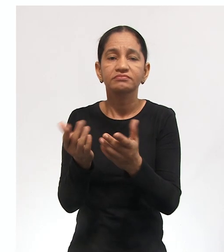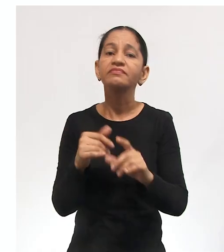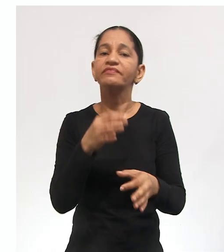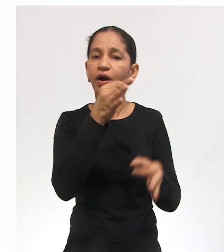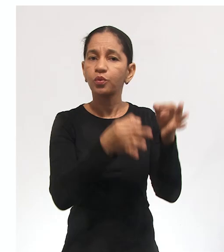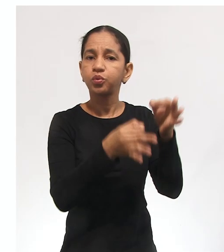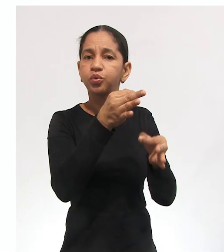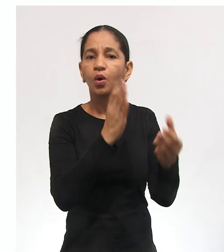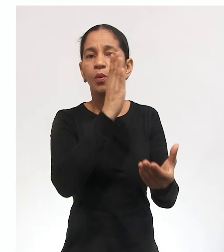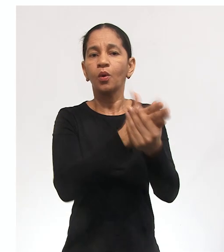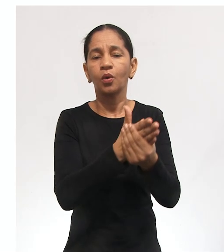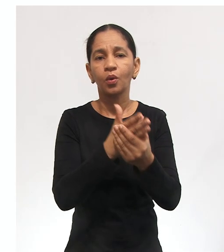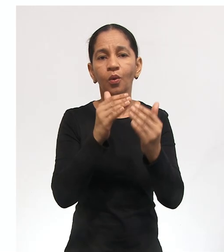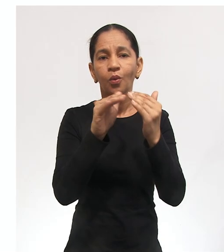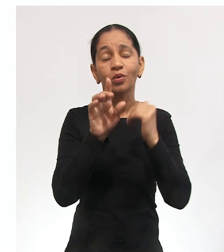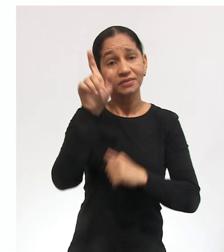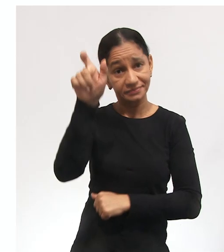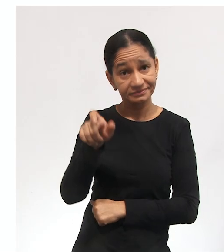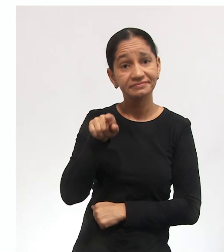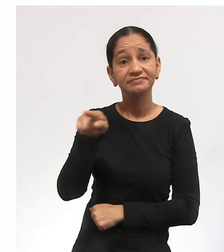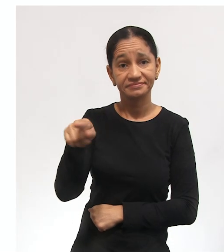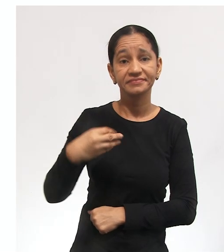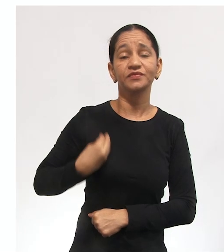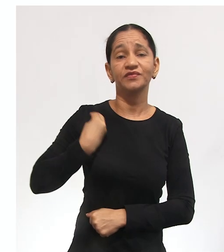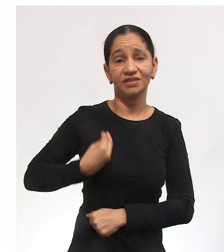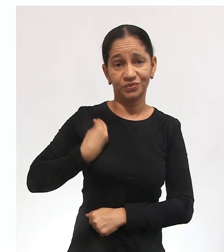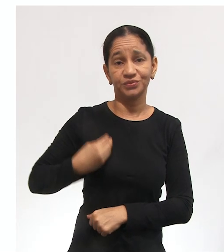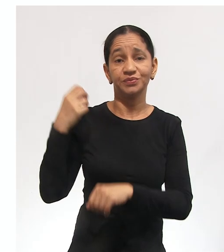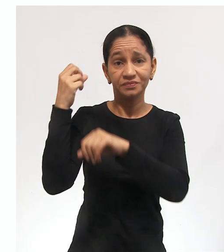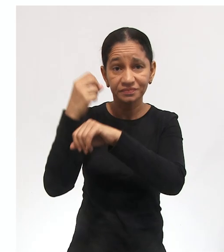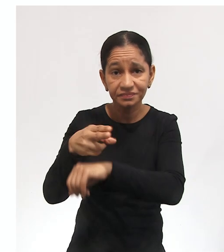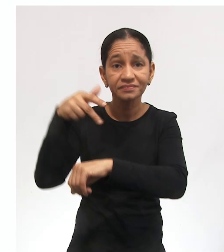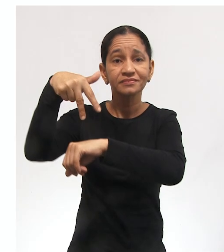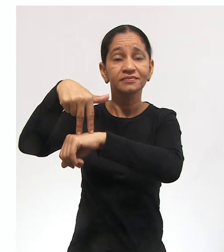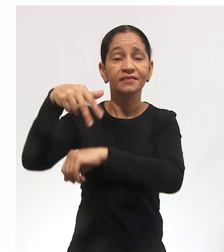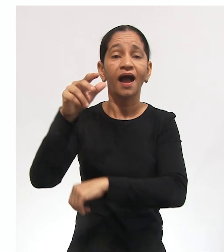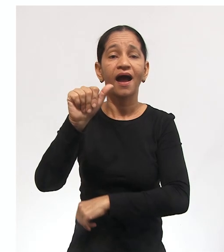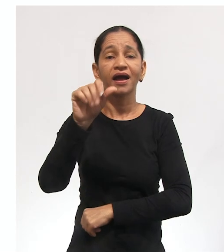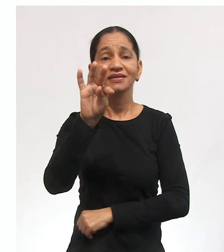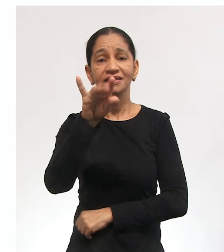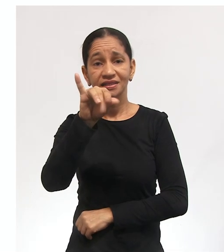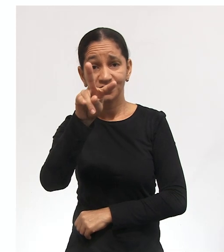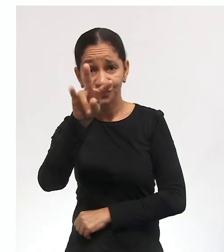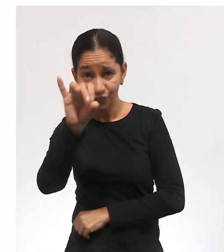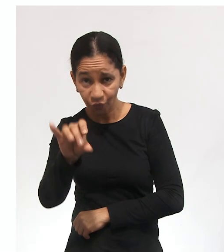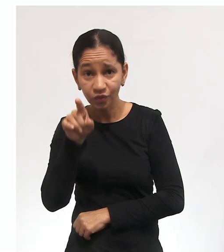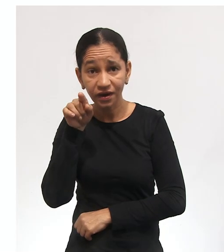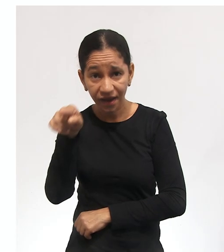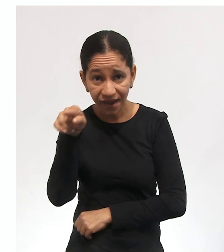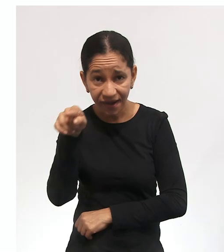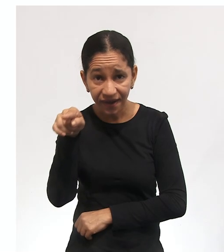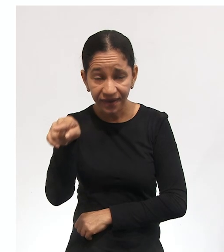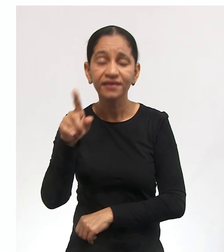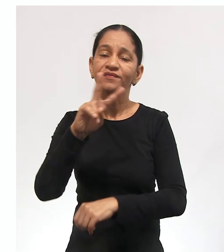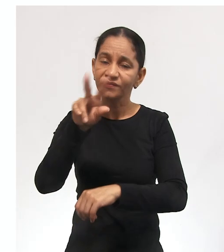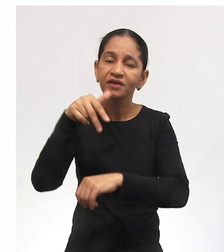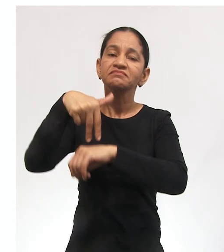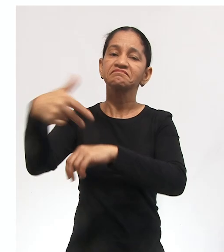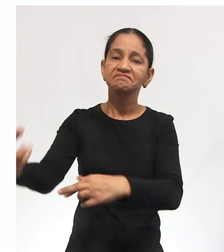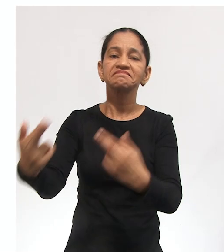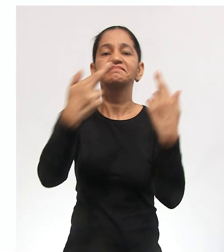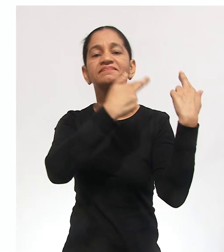Trabalho e aquele sócio, aquela empresa que adquiriu a sociedade empresarial vai